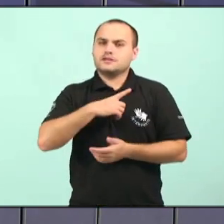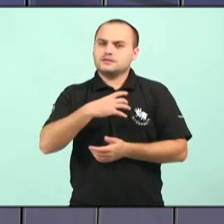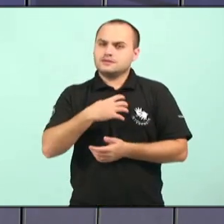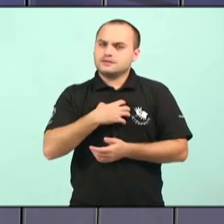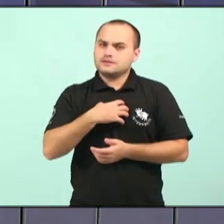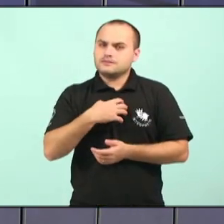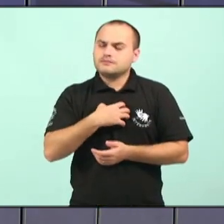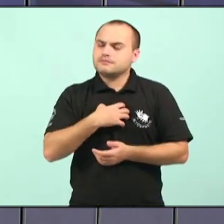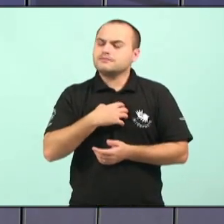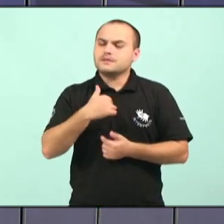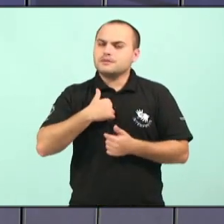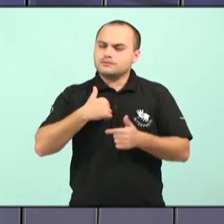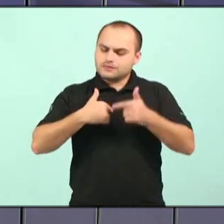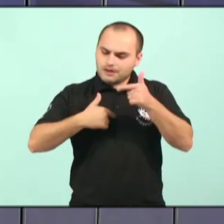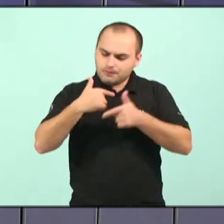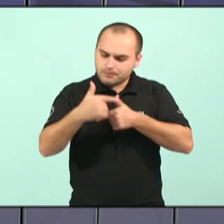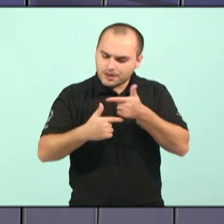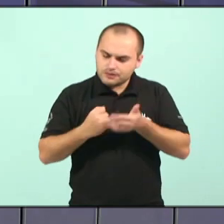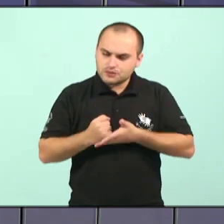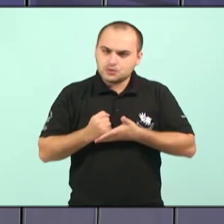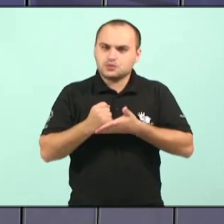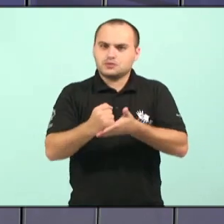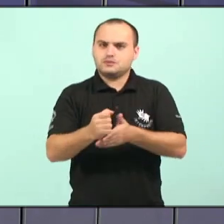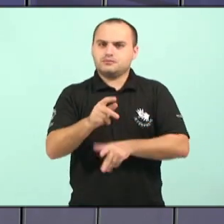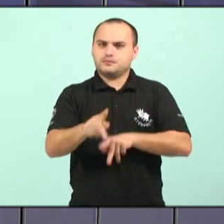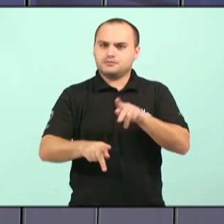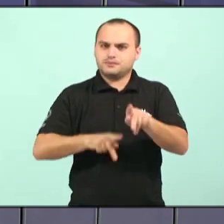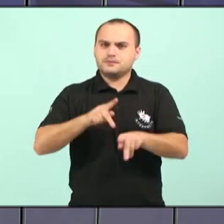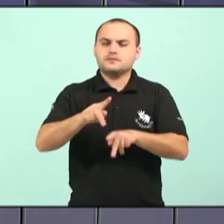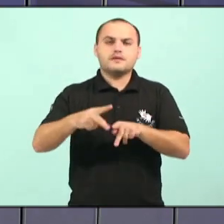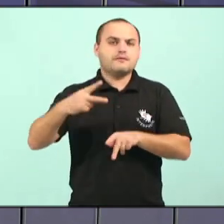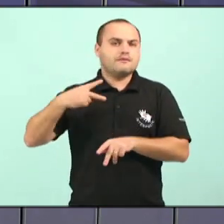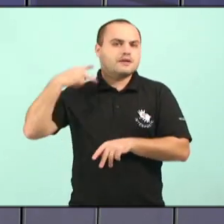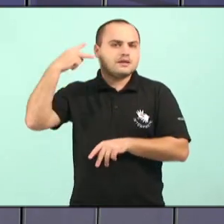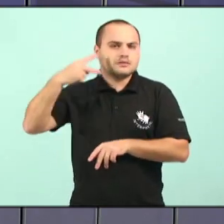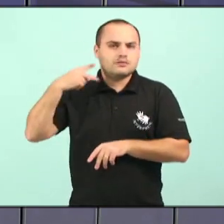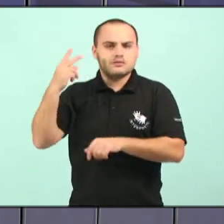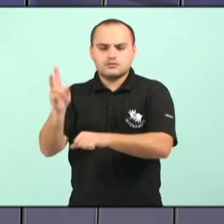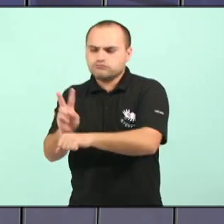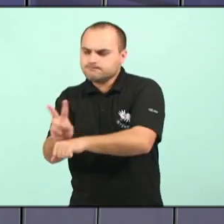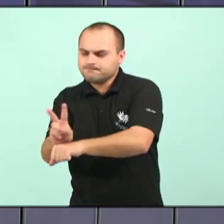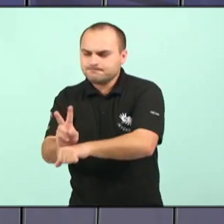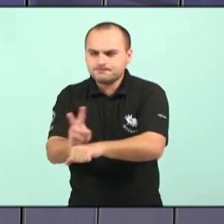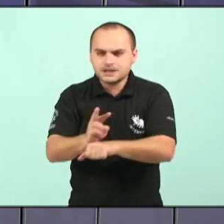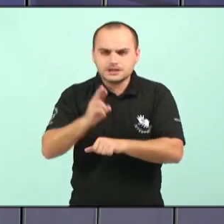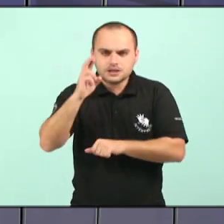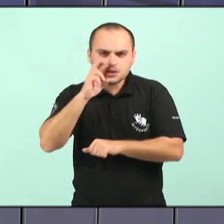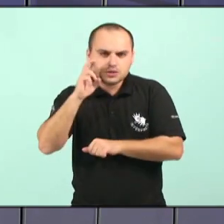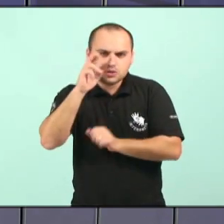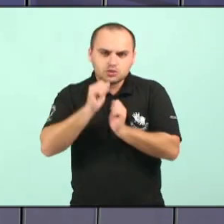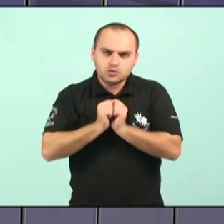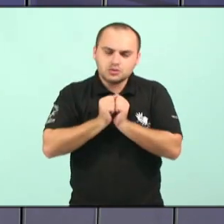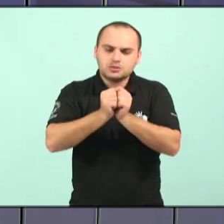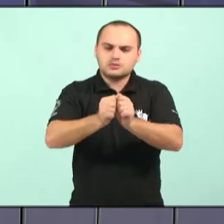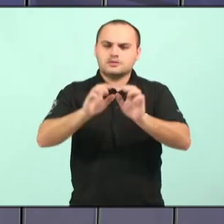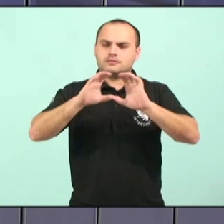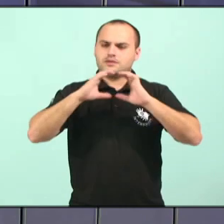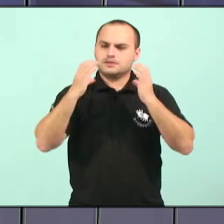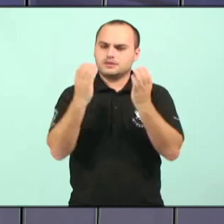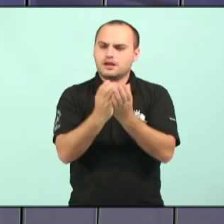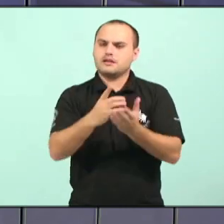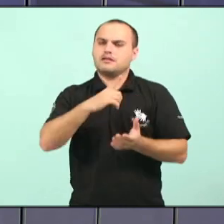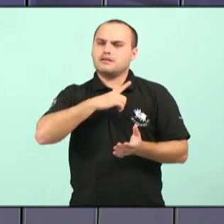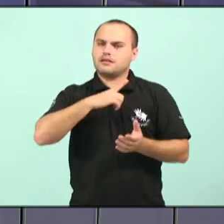trabalhamos bastante pelo povo, exercendo o nosso papel de vereador, que é o papel de fiscalizar, de estar junto à comunidade, trazendo propostas, mas